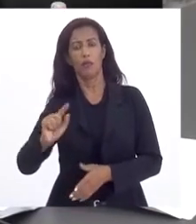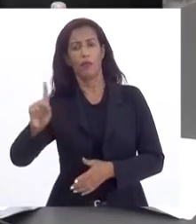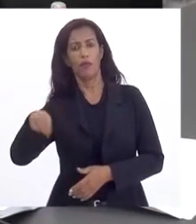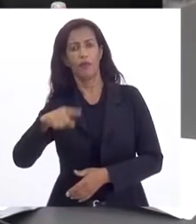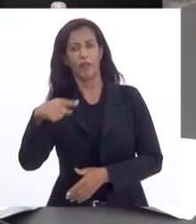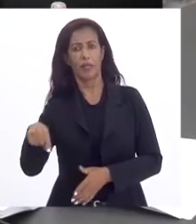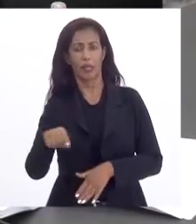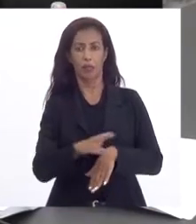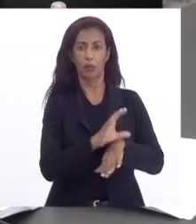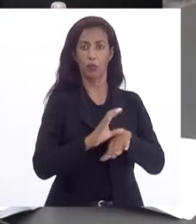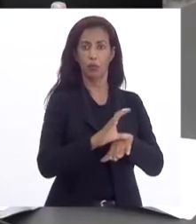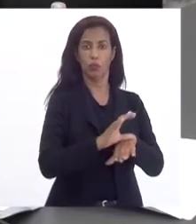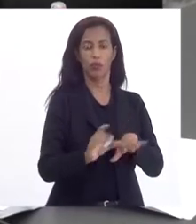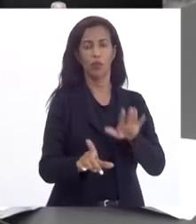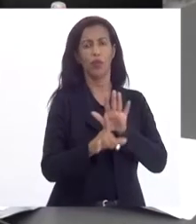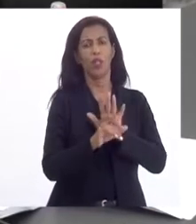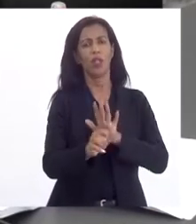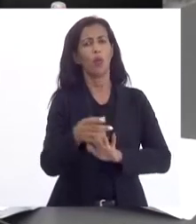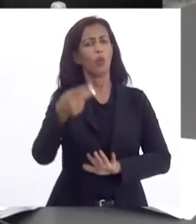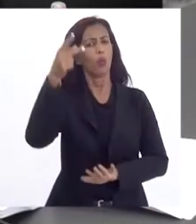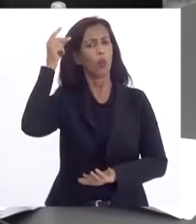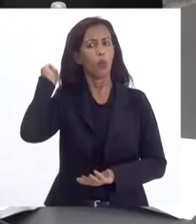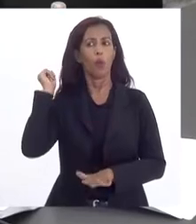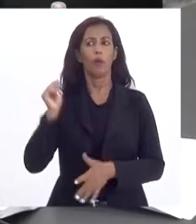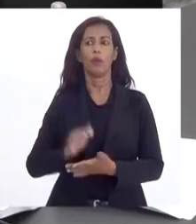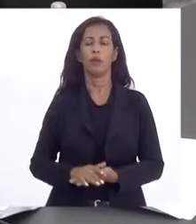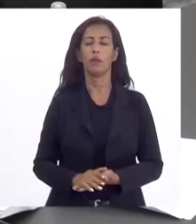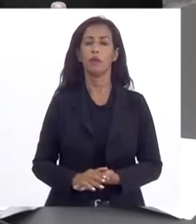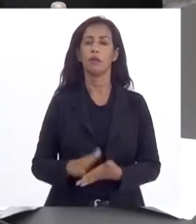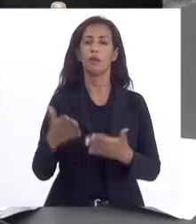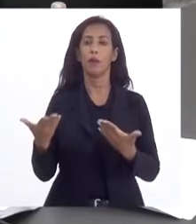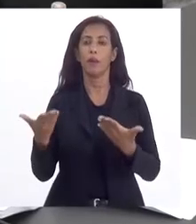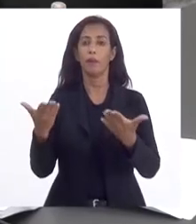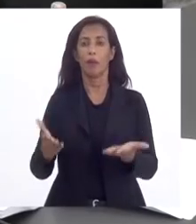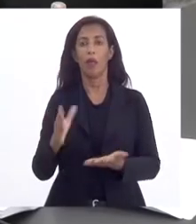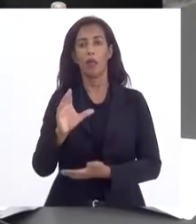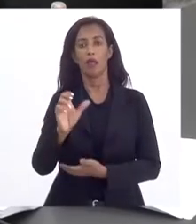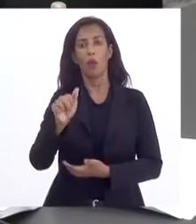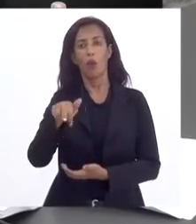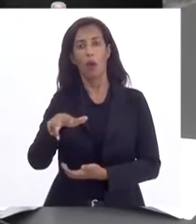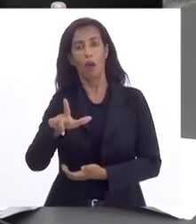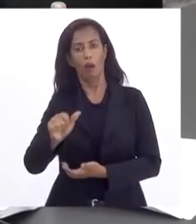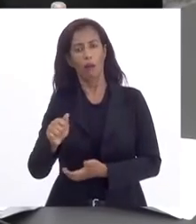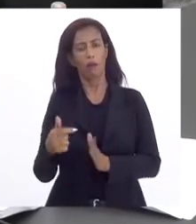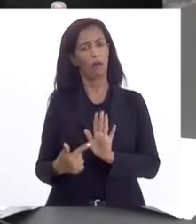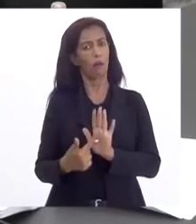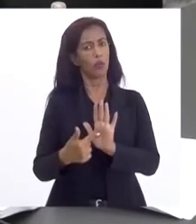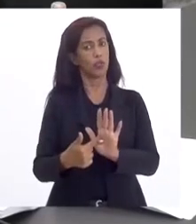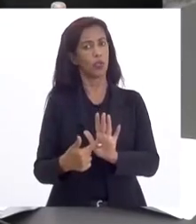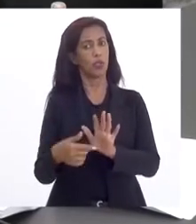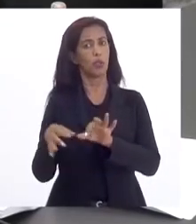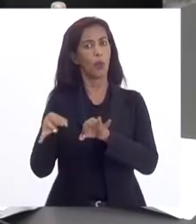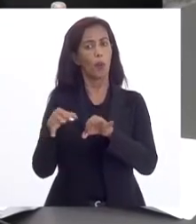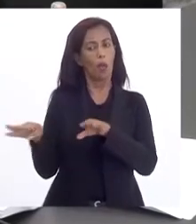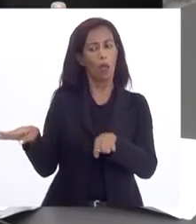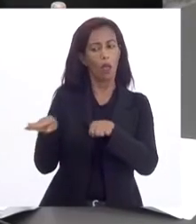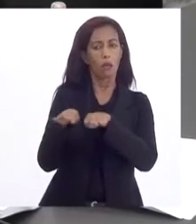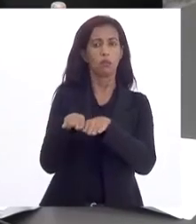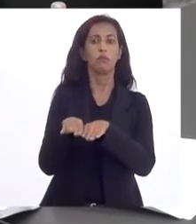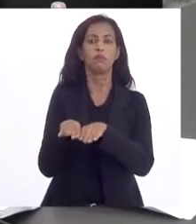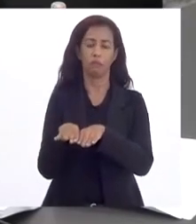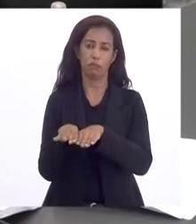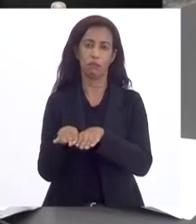um projeto de uma legislatura anterior, então não impediria que o Canella apresentasse um projeto da mesma monta.